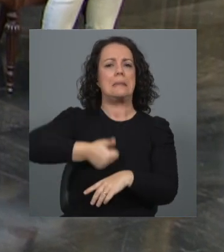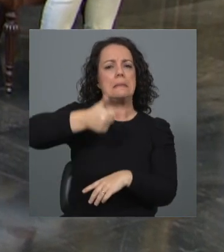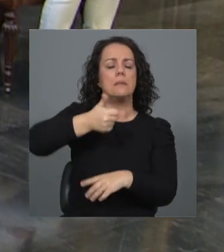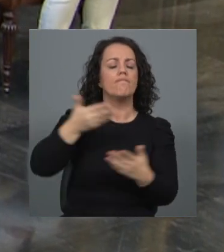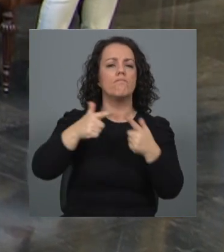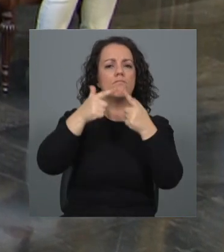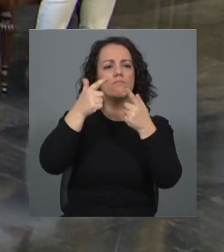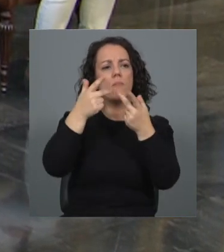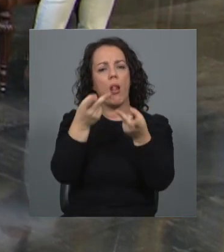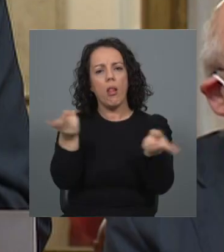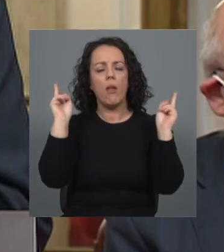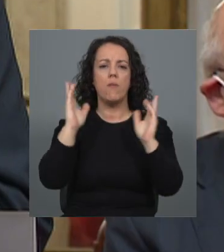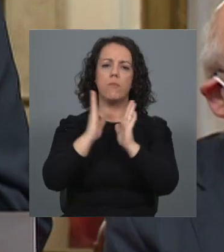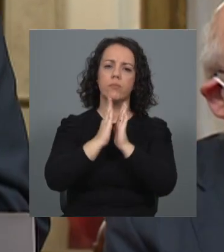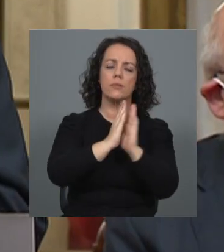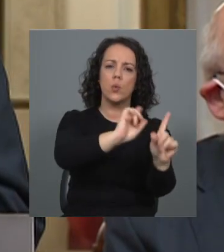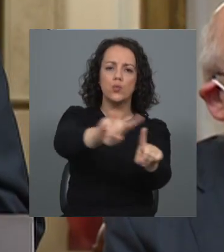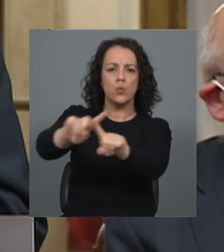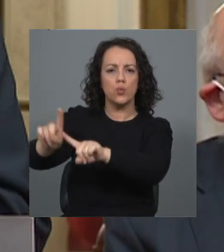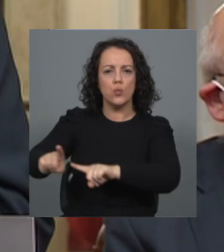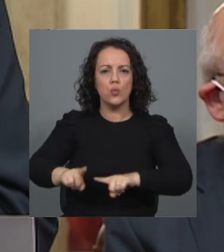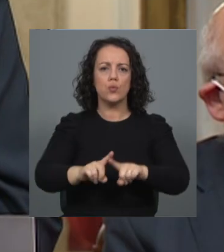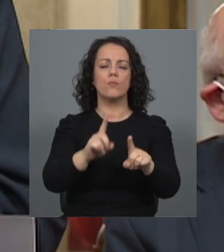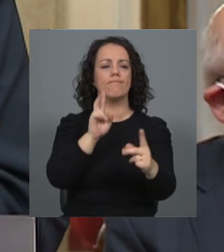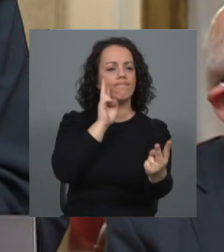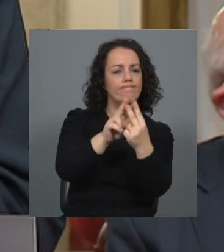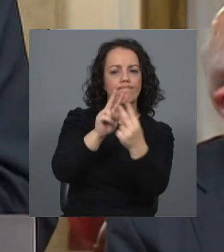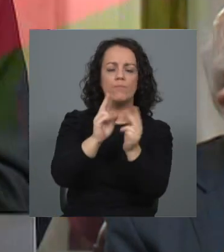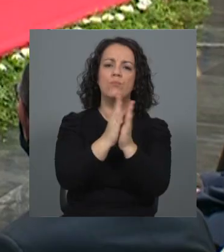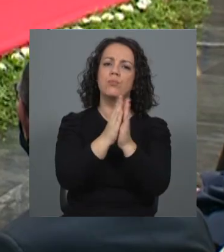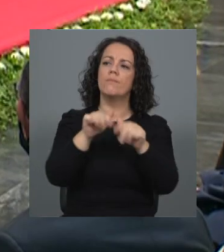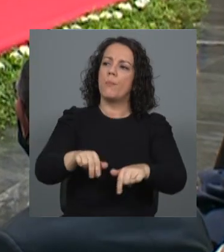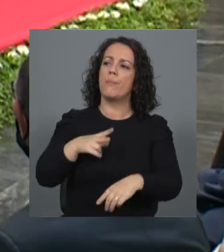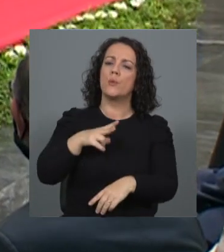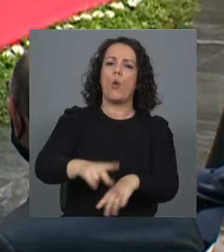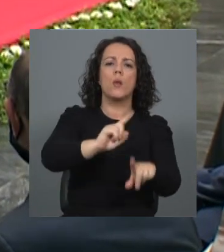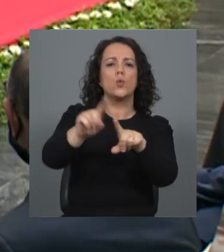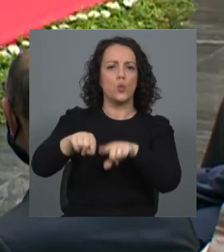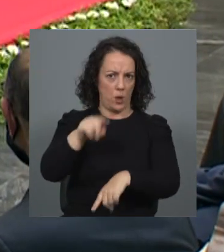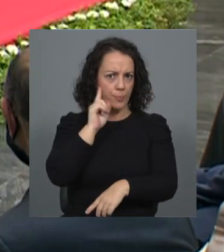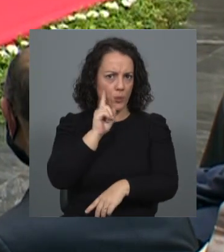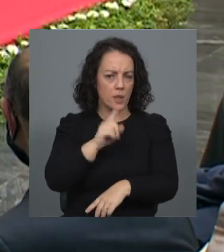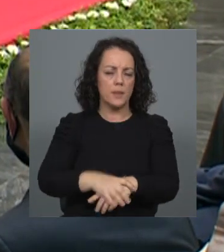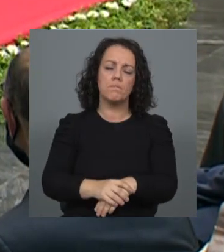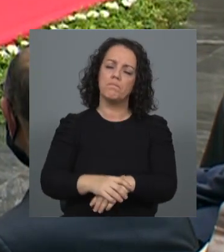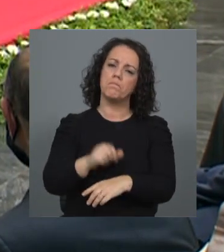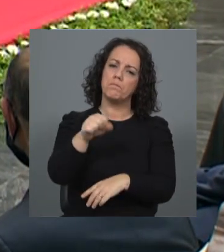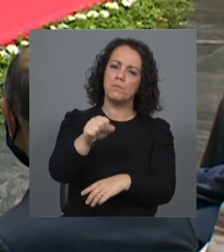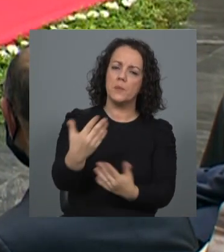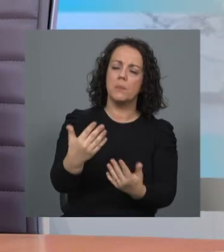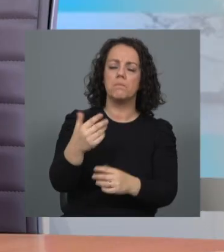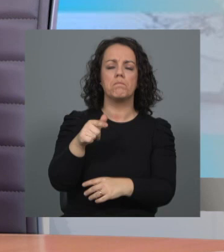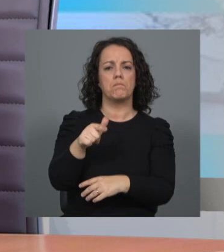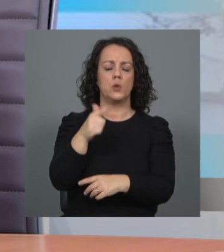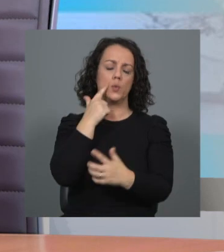religiosa e encontrar-se com as diferentes identidades religiosas presentes no país. Sim, eu penso que é muito